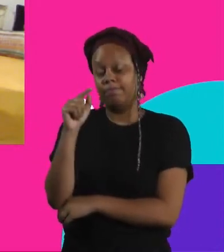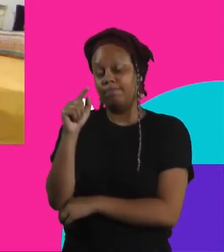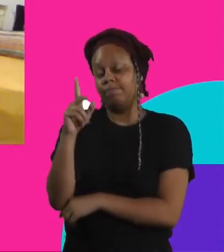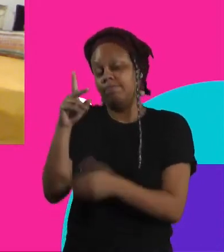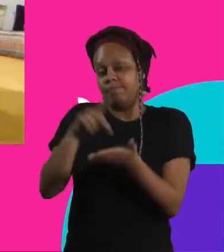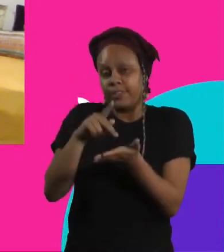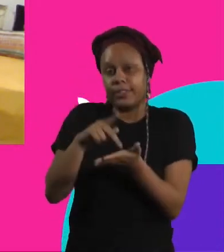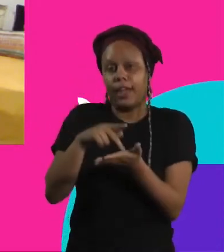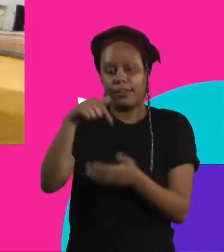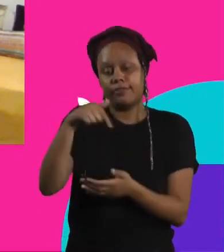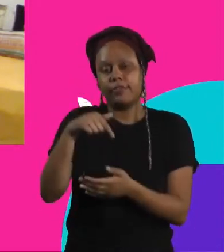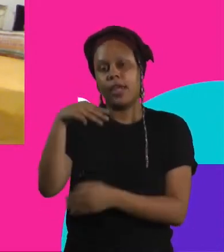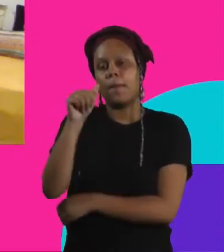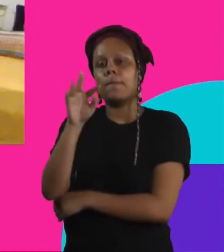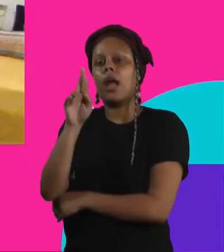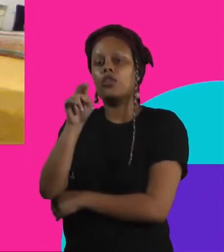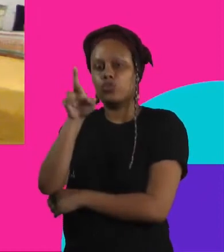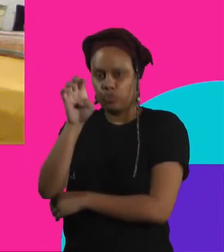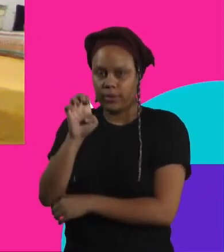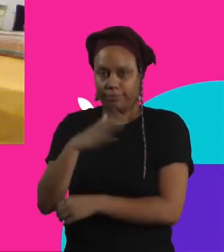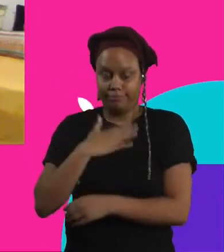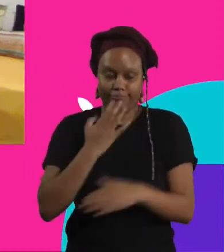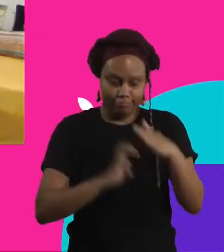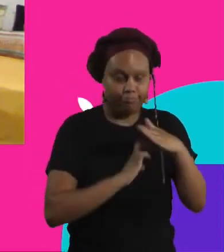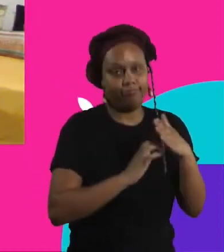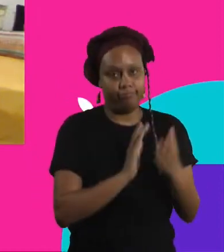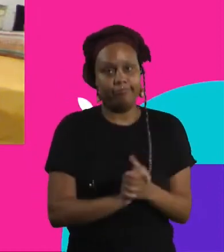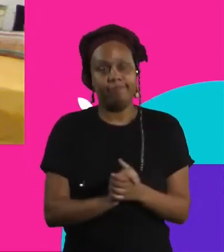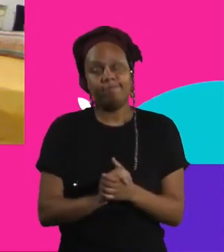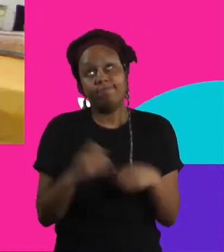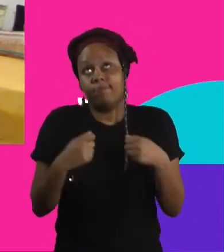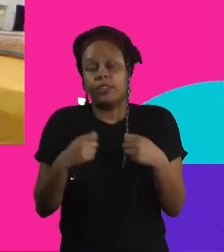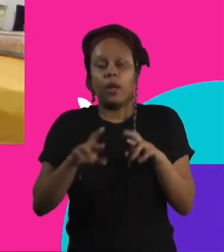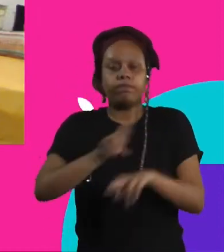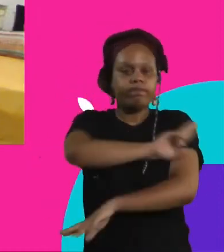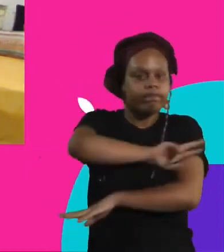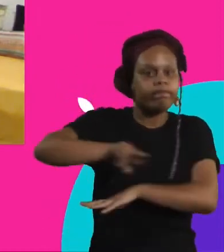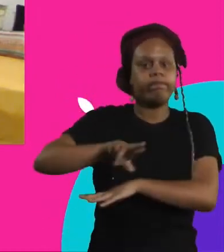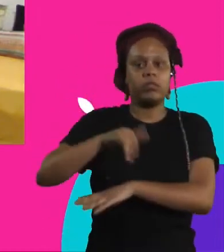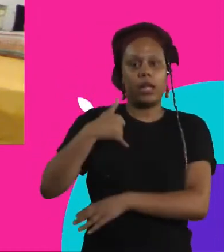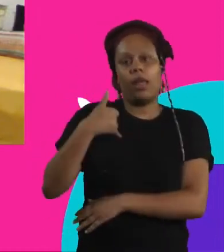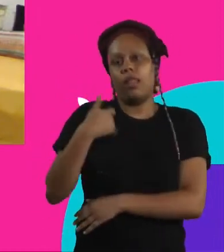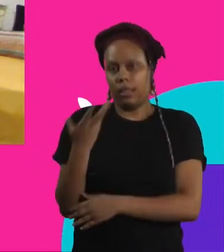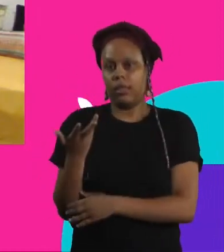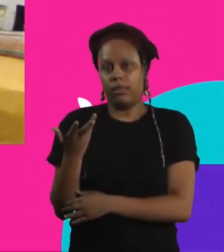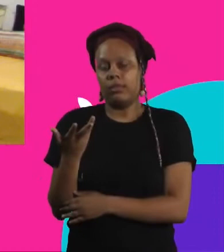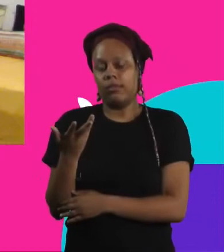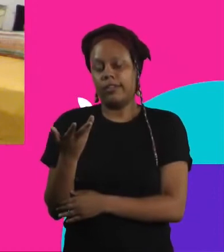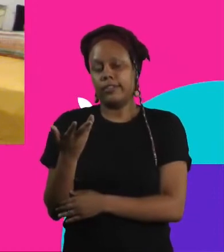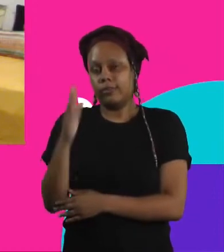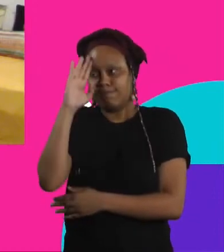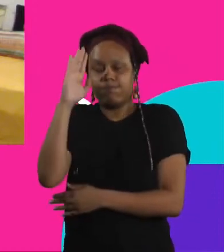gente precisa ter no nosso time uma diversidade etária, né, total, muito grande. Então a gente sempre prezou por